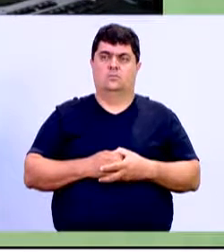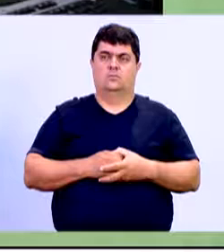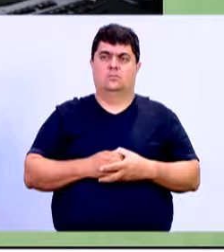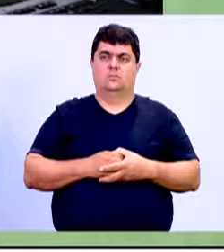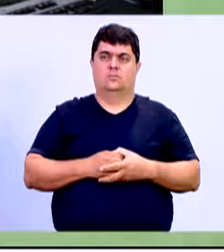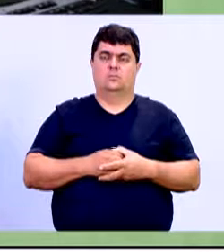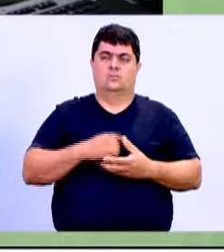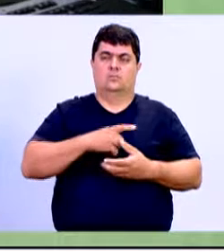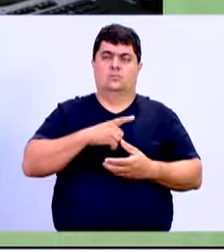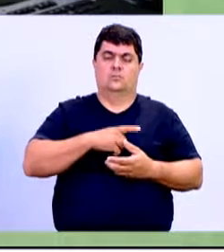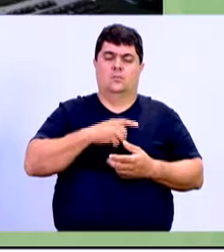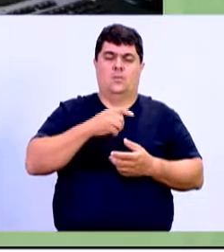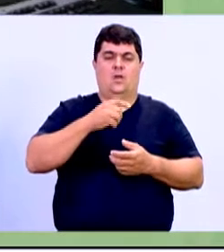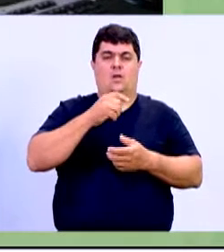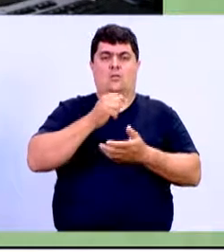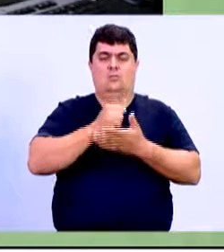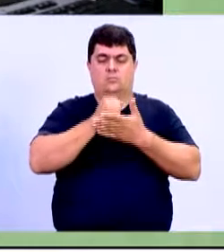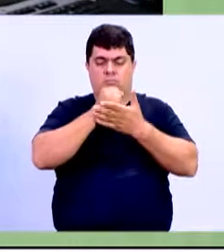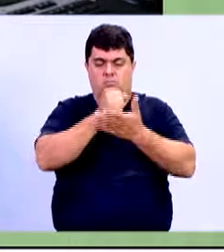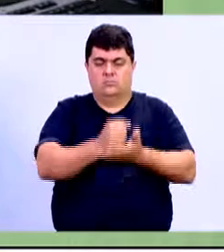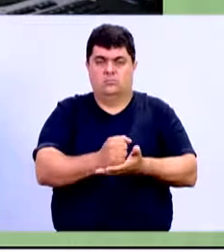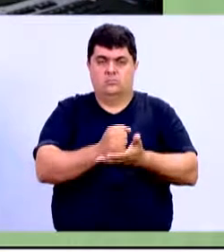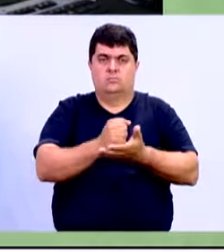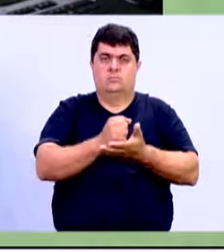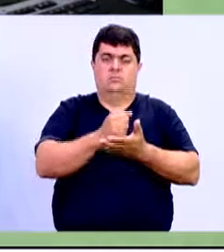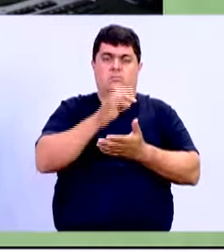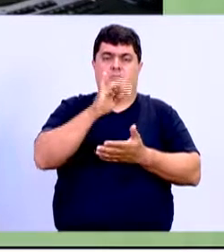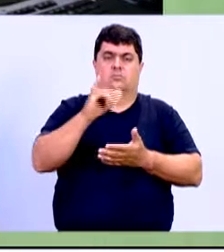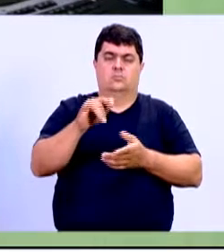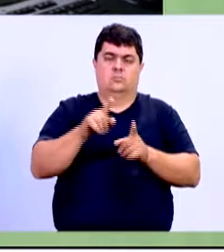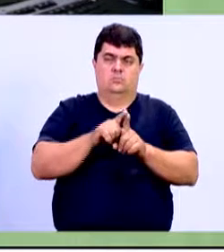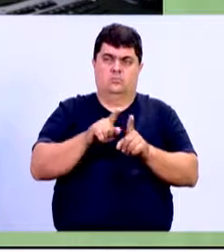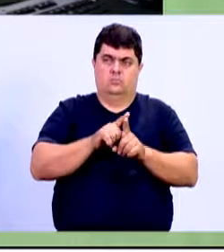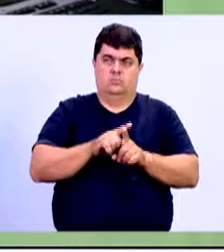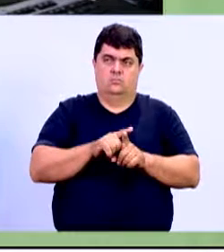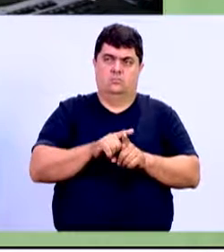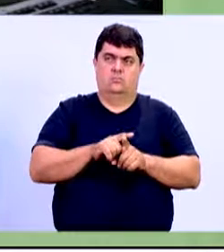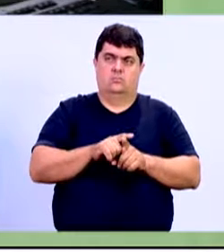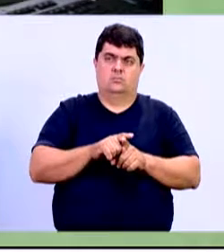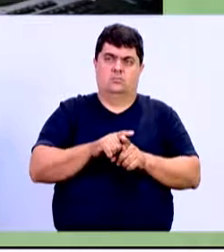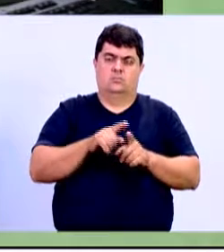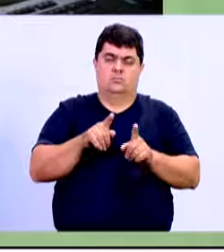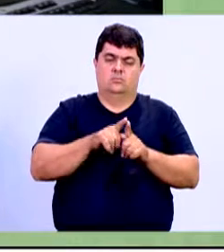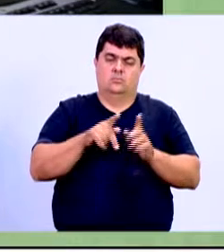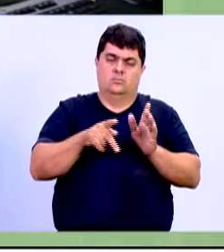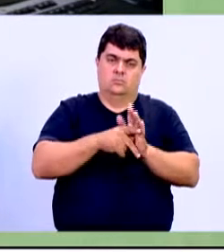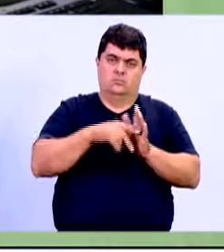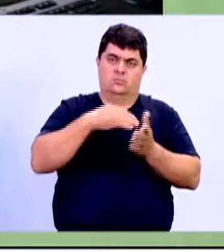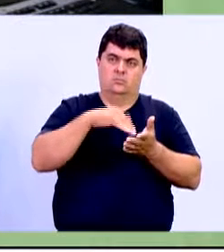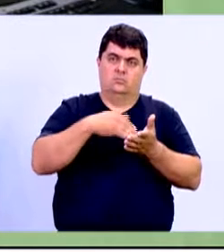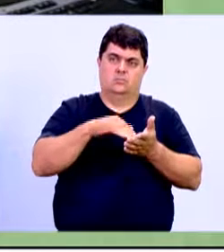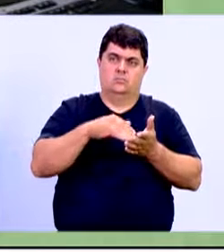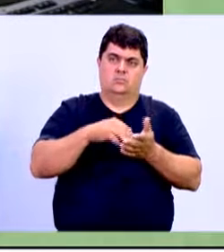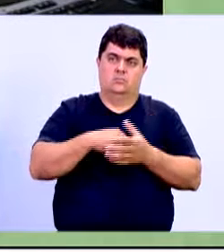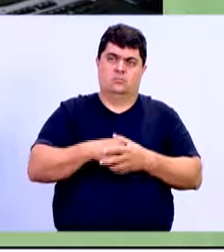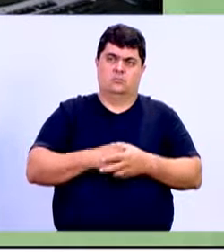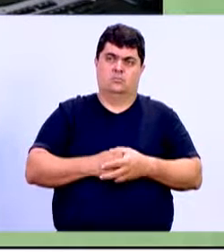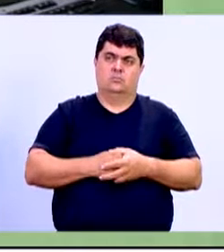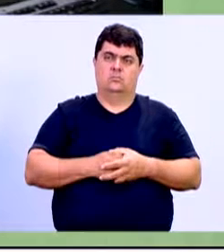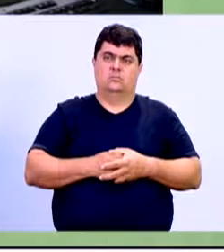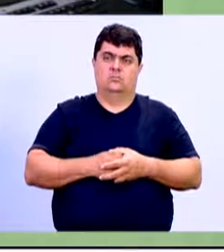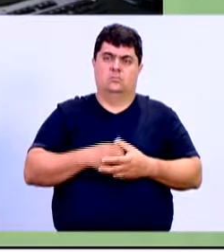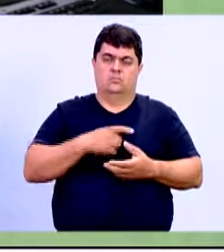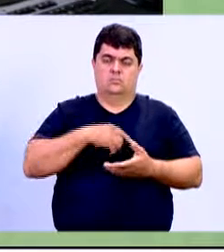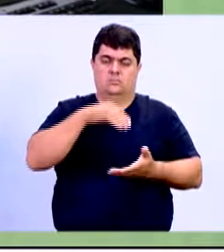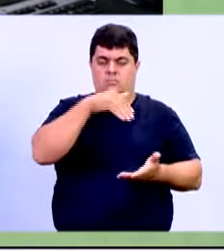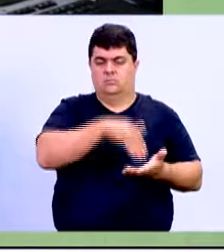de assessoria, de assistência à TI, à secretaria. E logo abaixo, não cheguei a falar lá no slide,